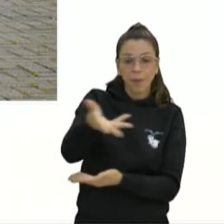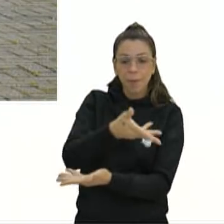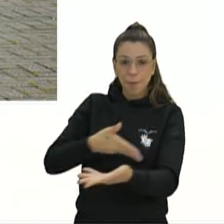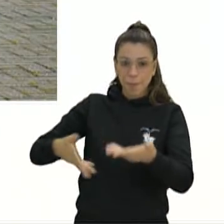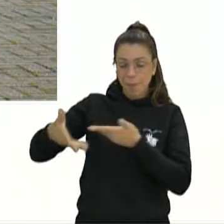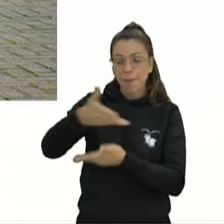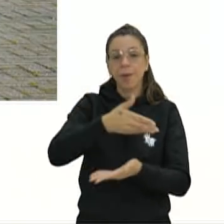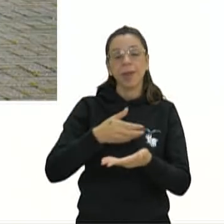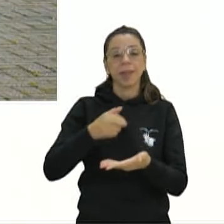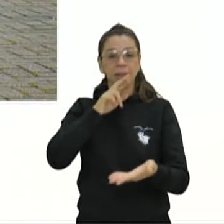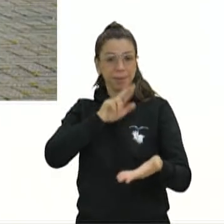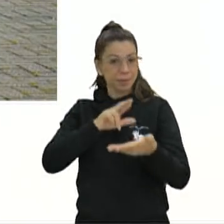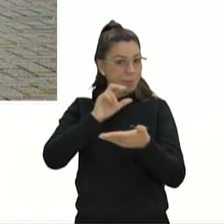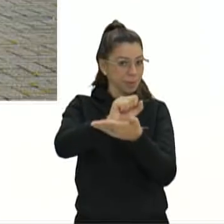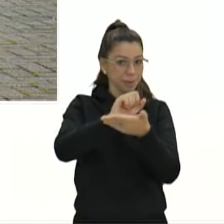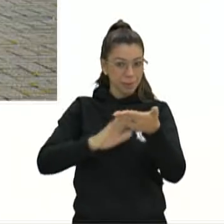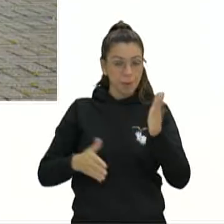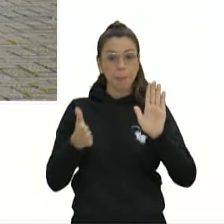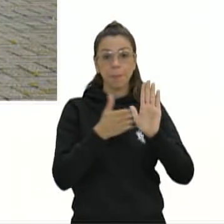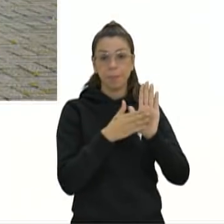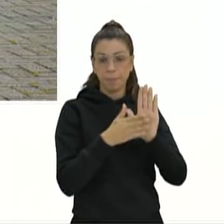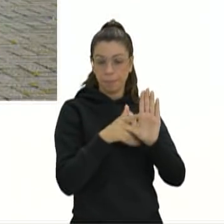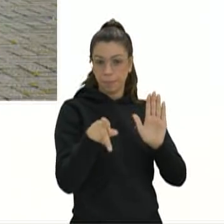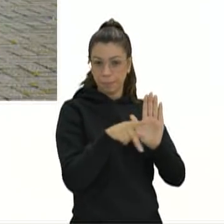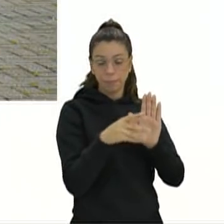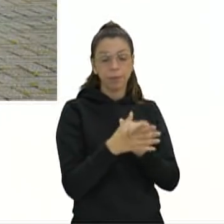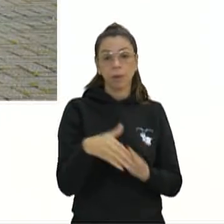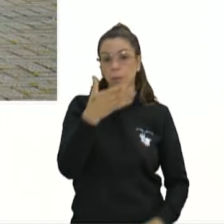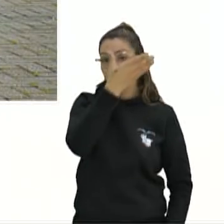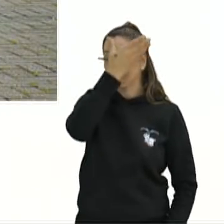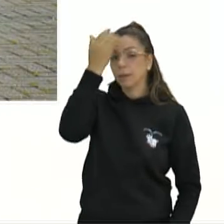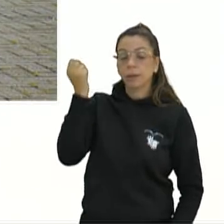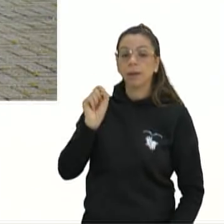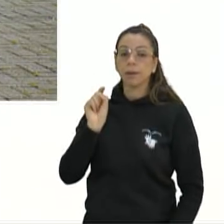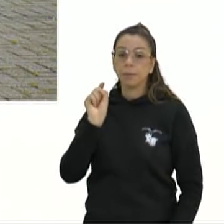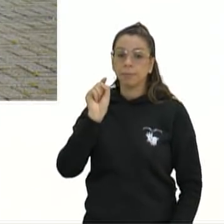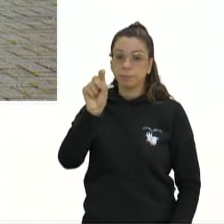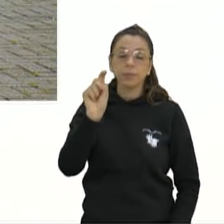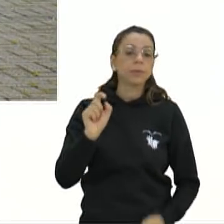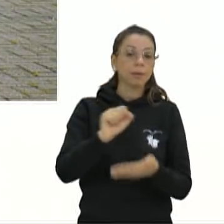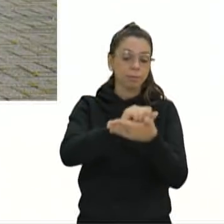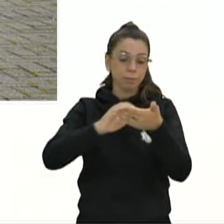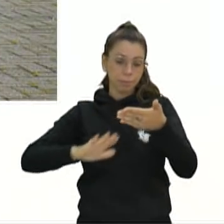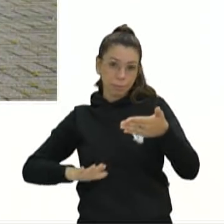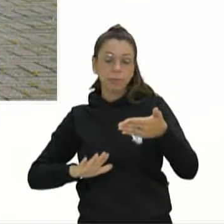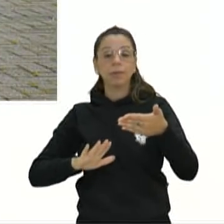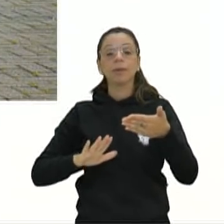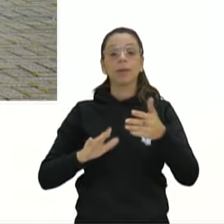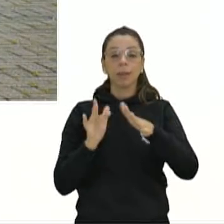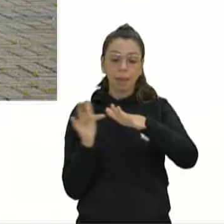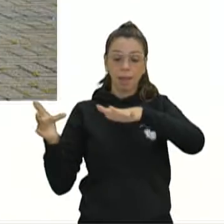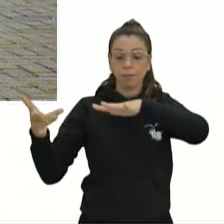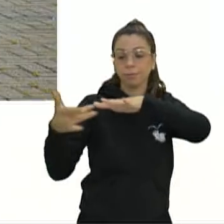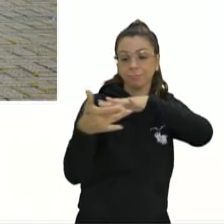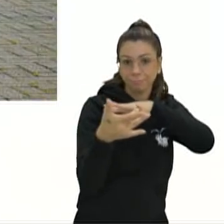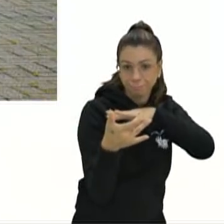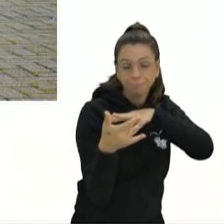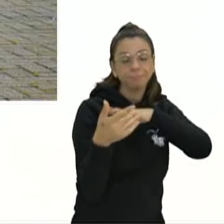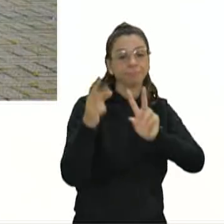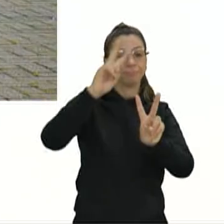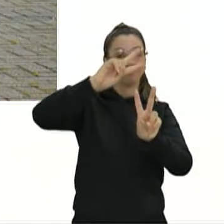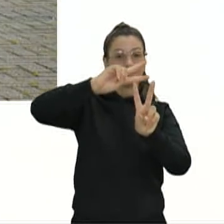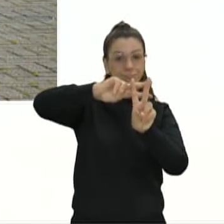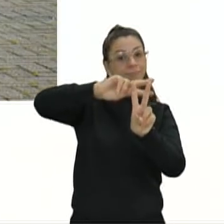atividades propostas pelos professores e não esqueça de marcar a sua atividade nas suas redes sociais com o